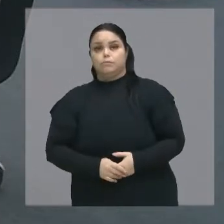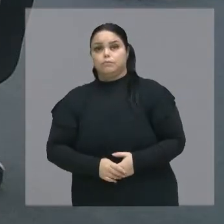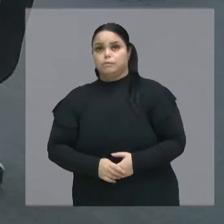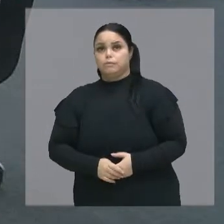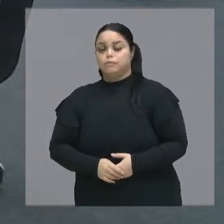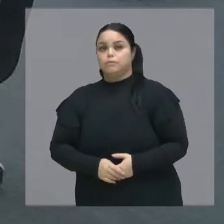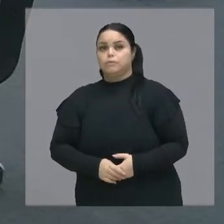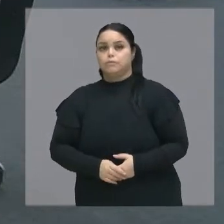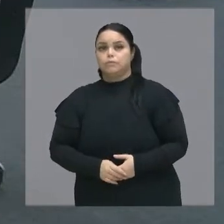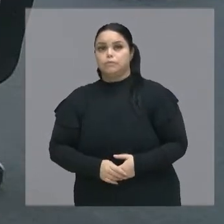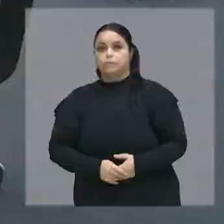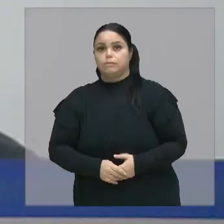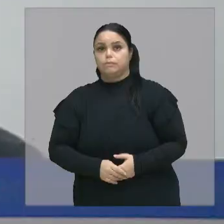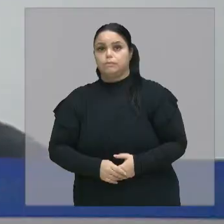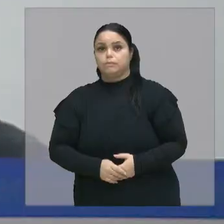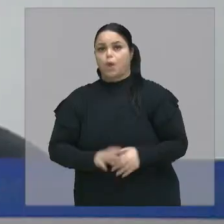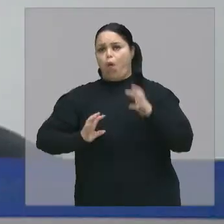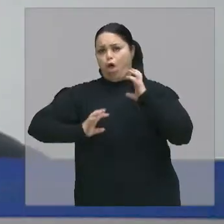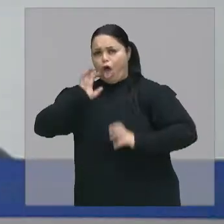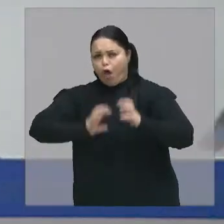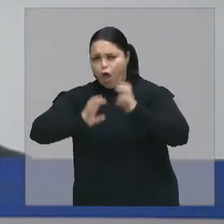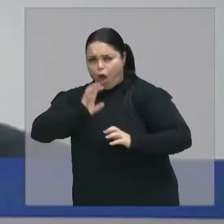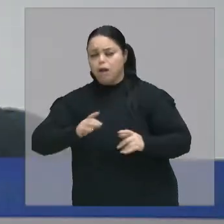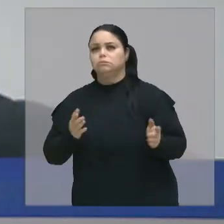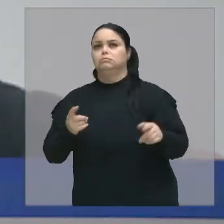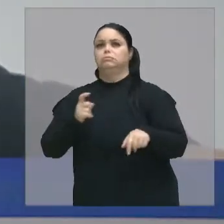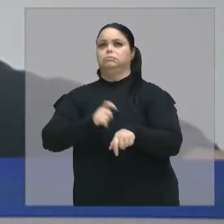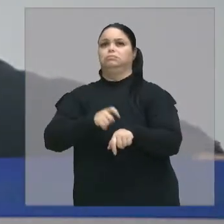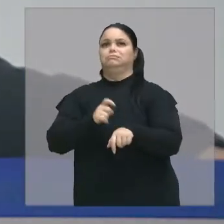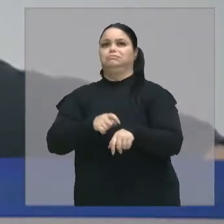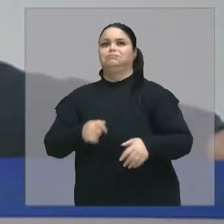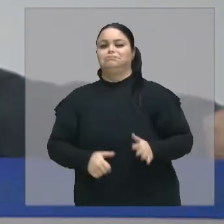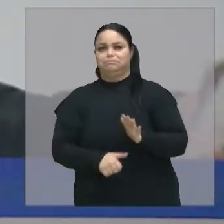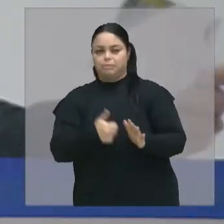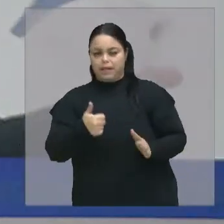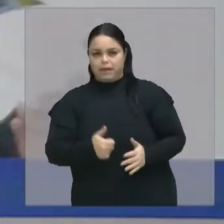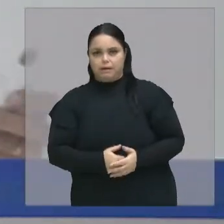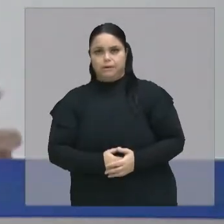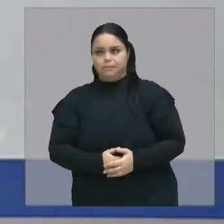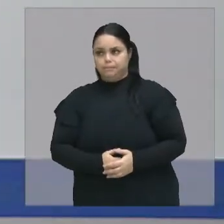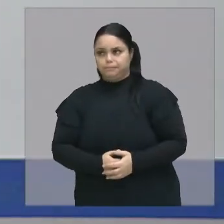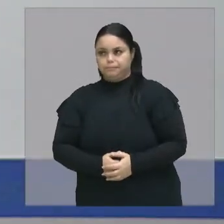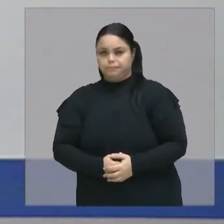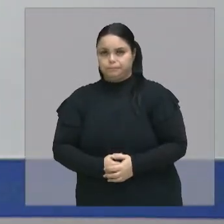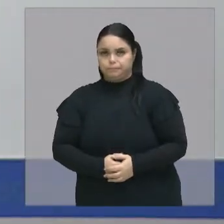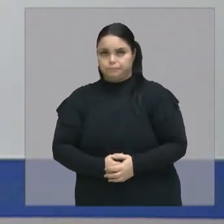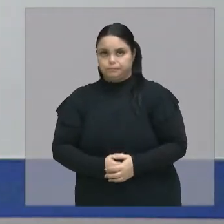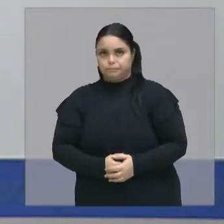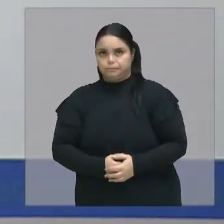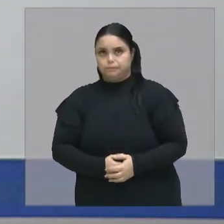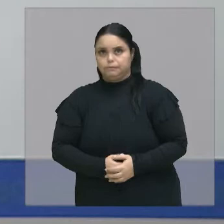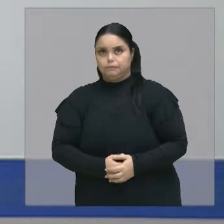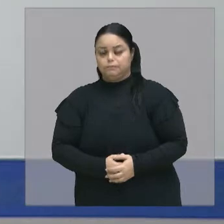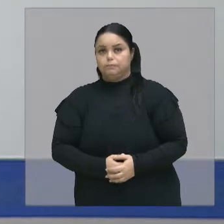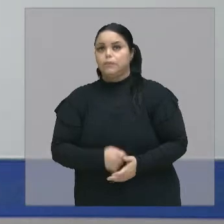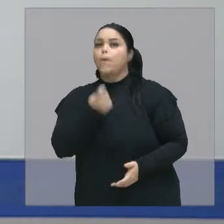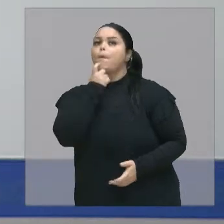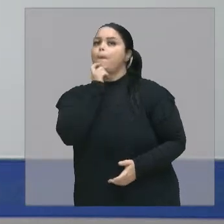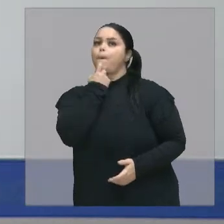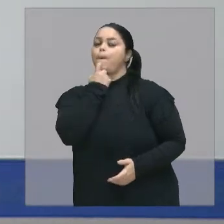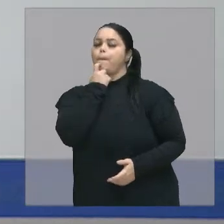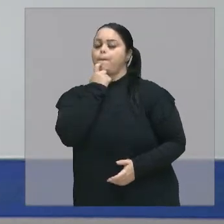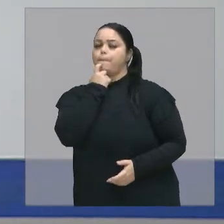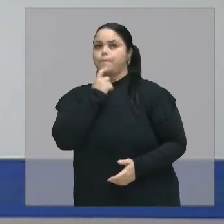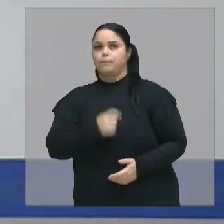passaremos para o horário do Pinga Fogo, né? O primeiro Vereador inscrito, o vereador Juvenil